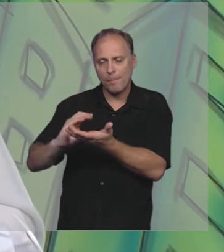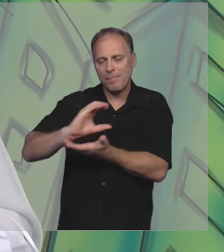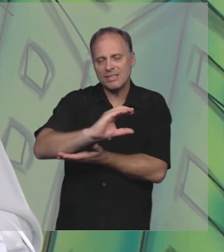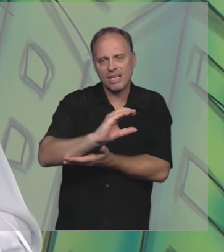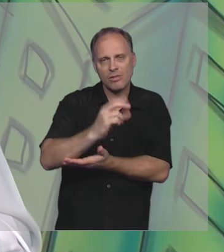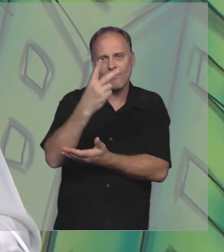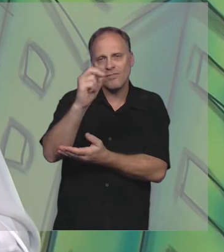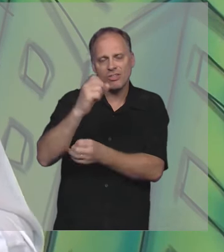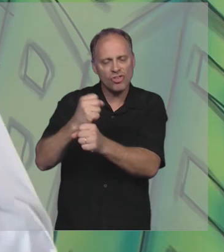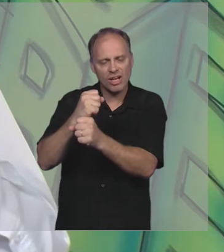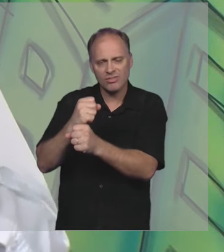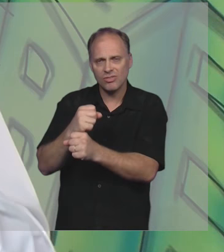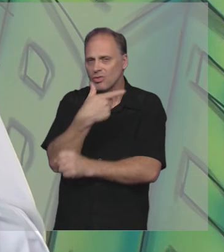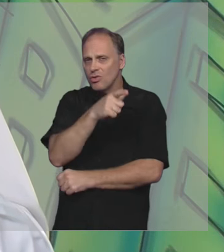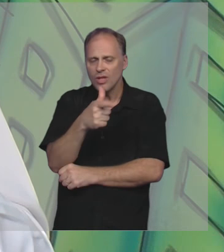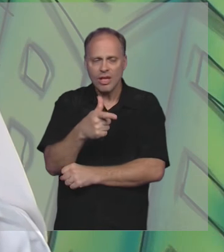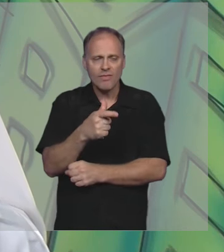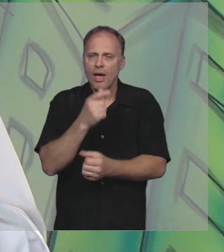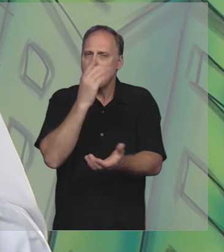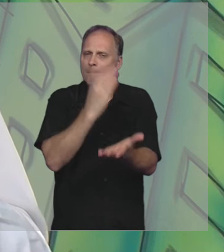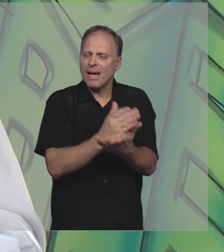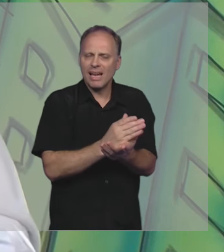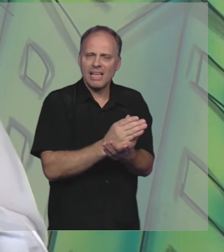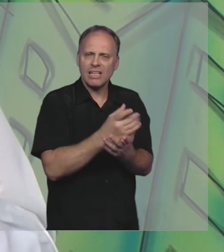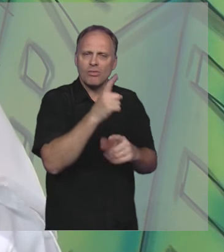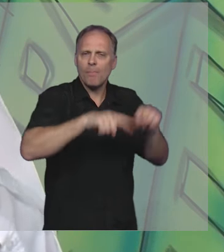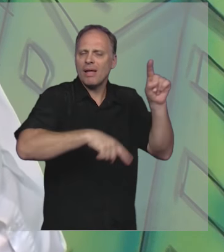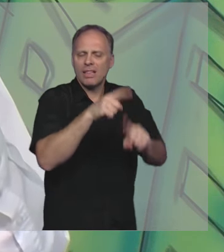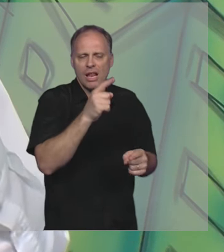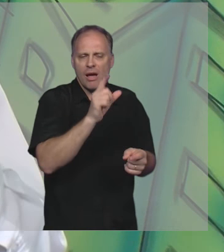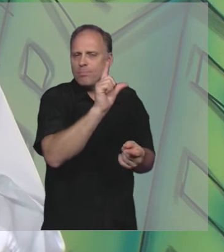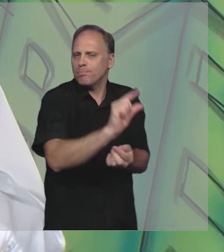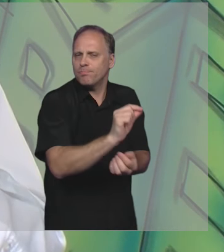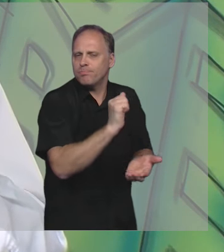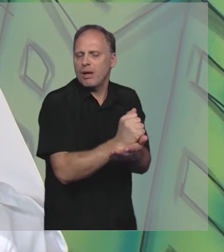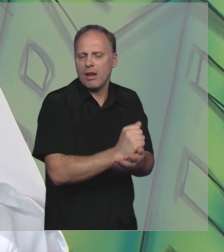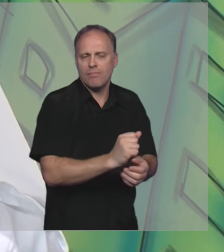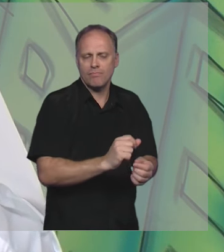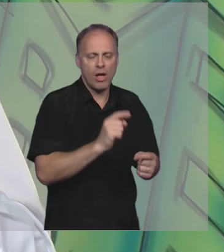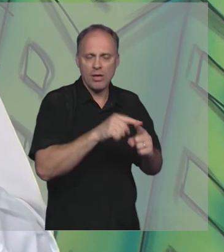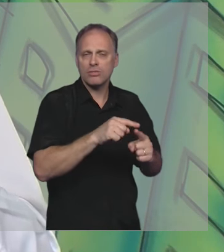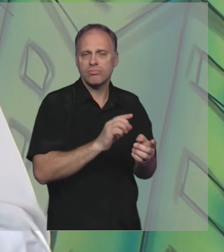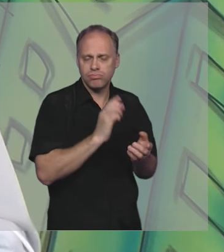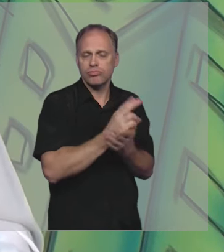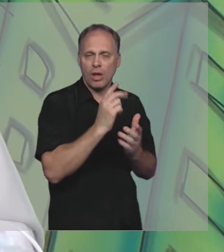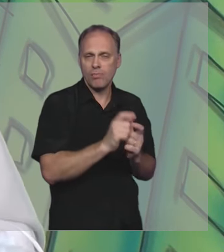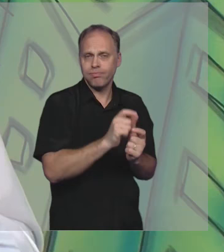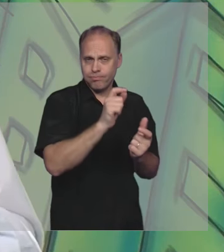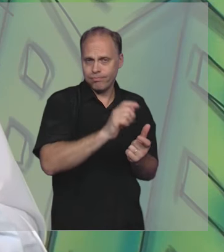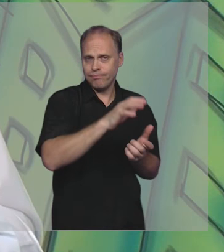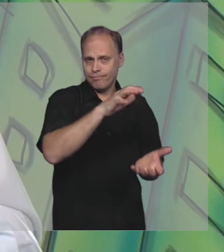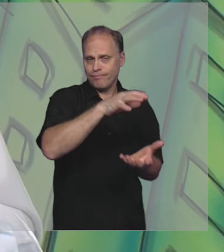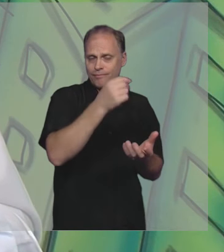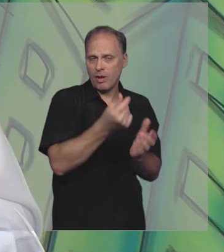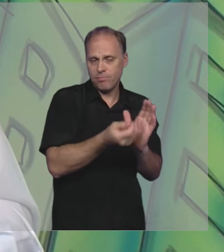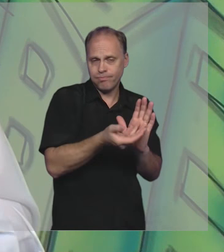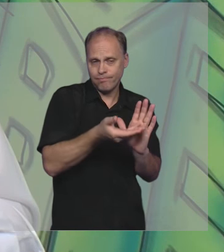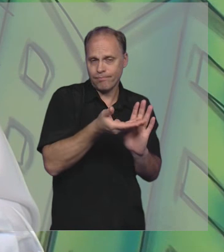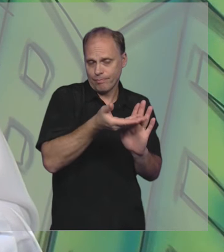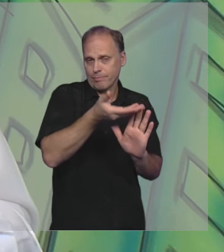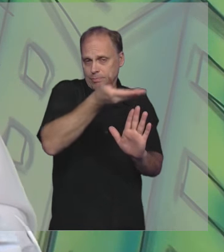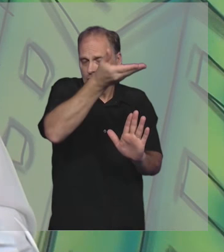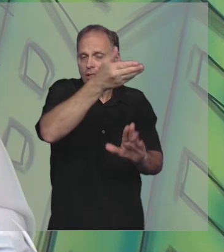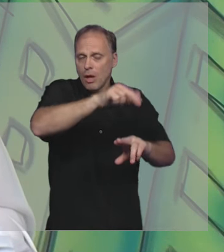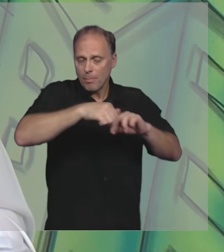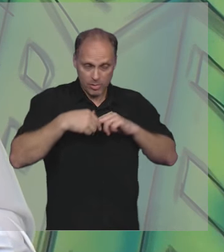Não surgiu um congelamento para os insumos, não surgiu um congelamento para salários, né? Então